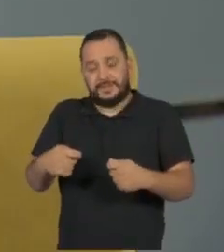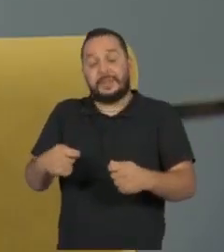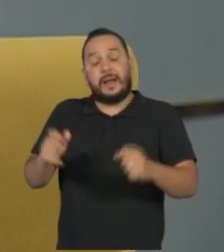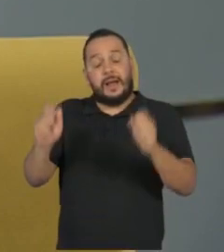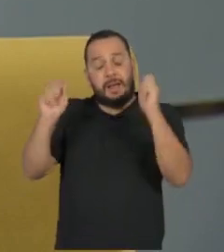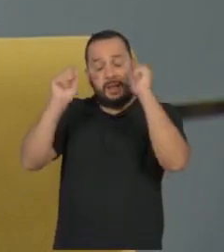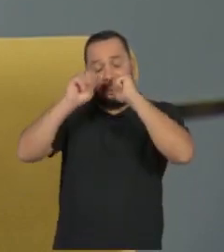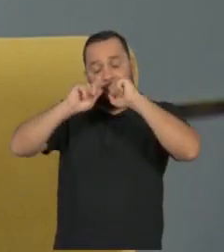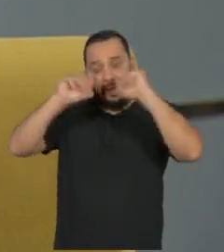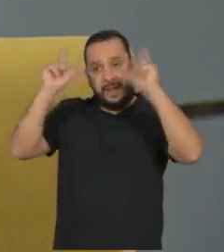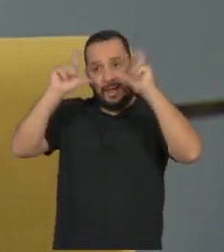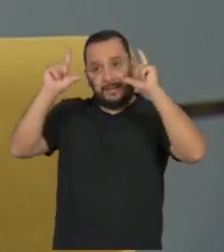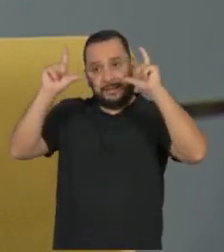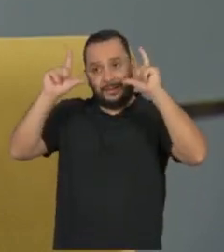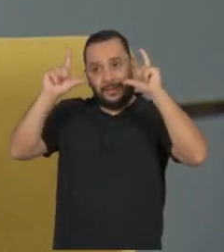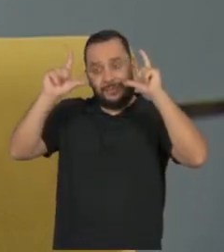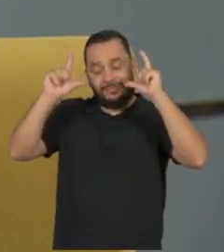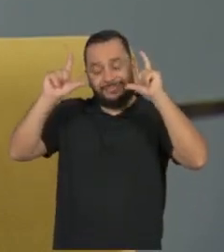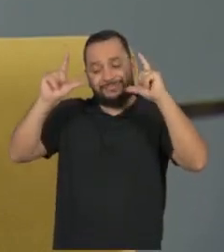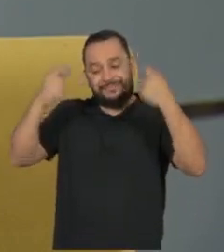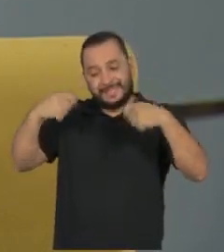choque, precisa de um choque de realidade.